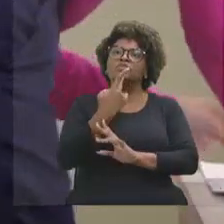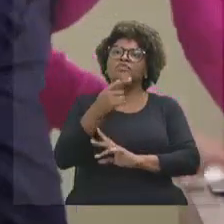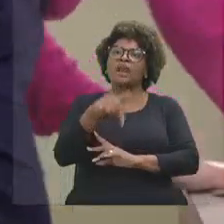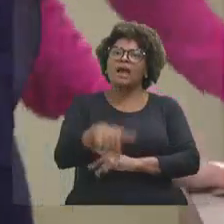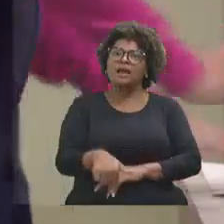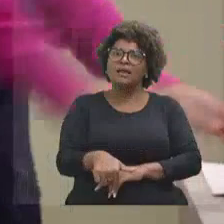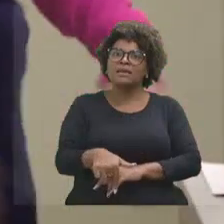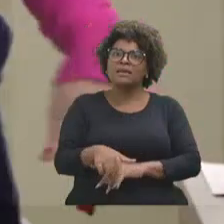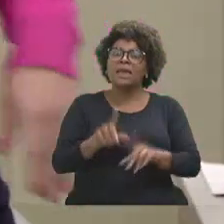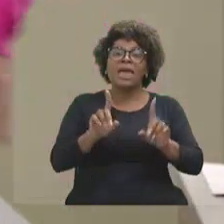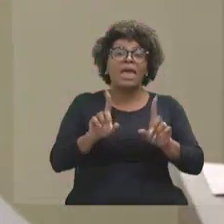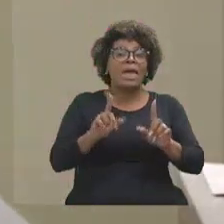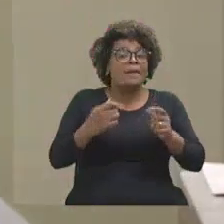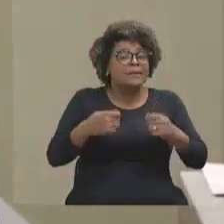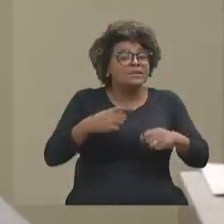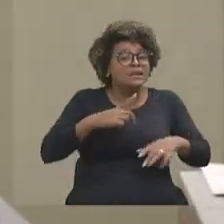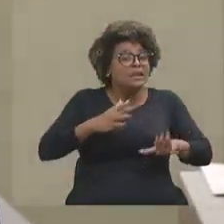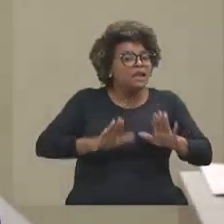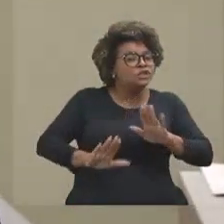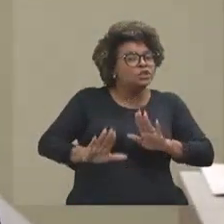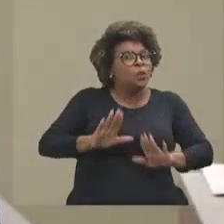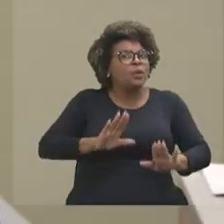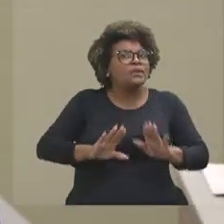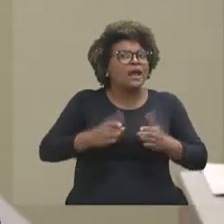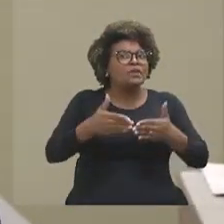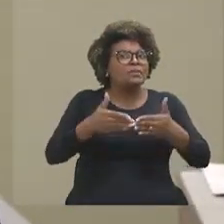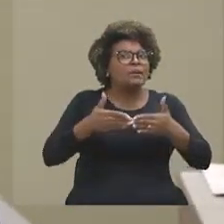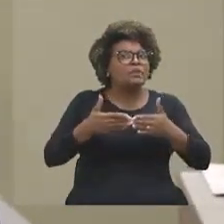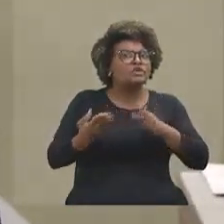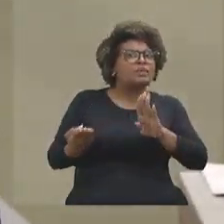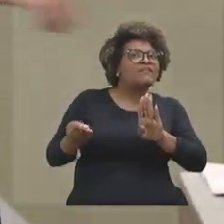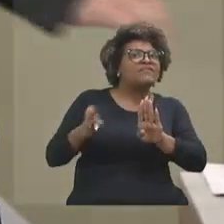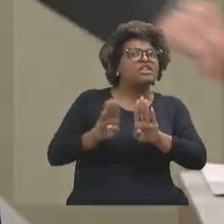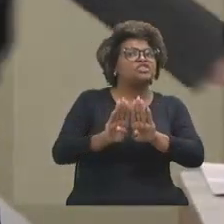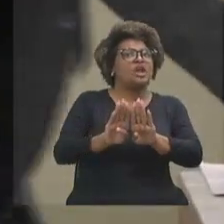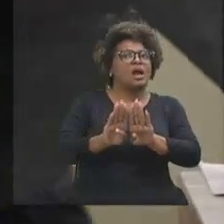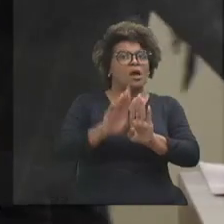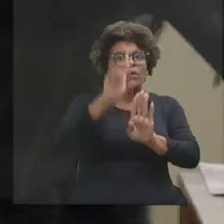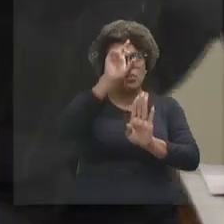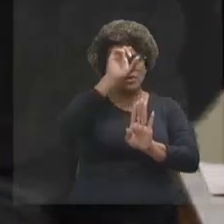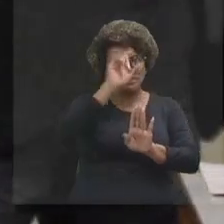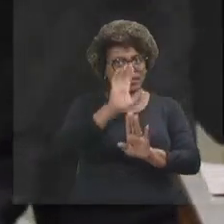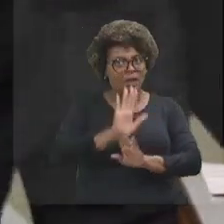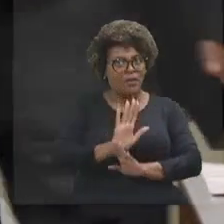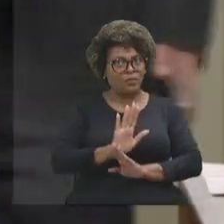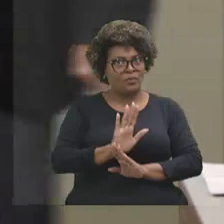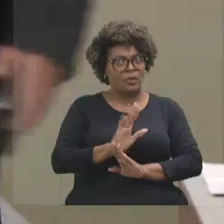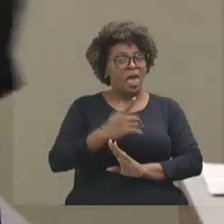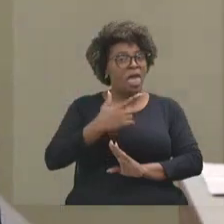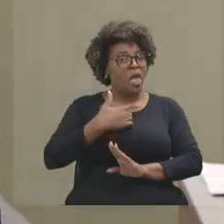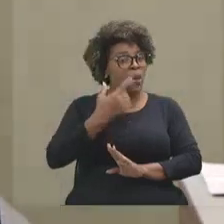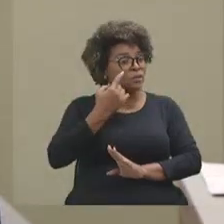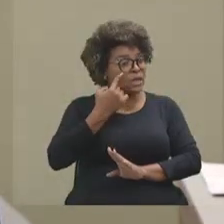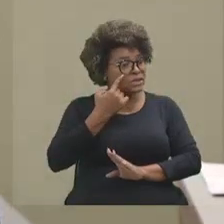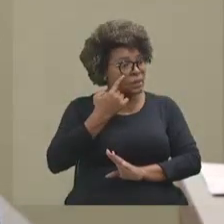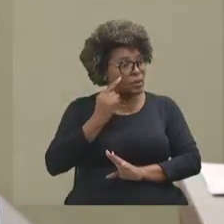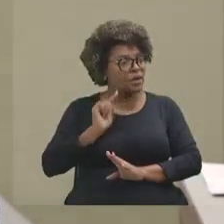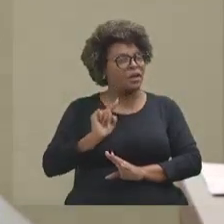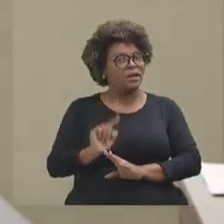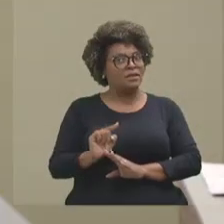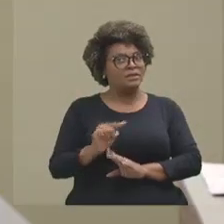ao pedir um desgrandenciamento de hospital fechar um hospital eu só testemunho disso porque iniciei a minha vida